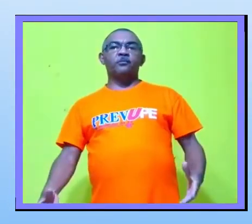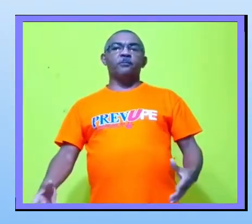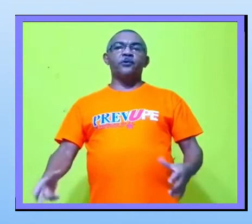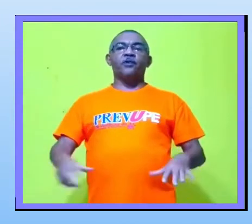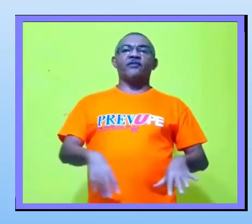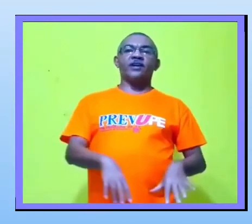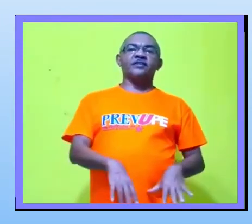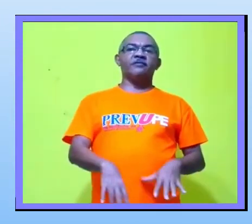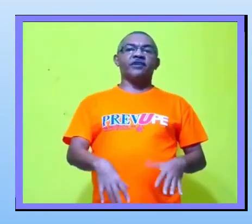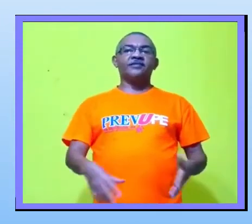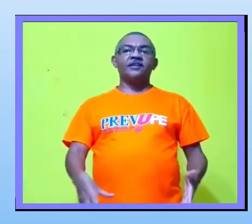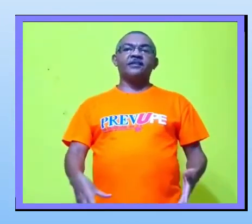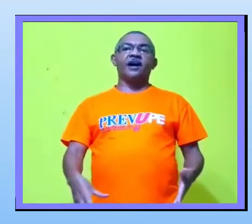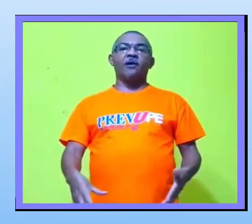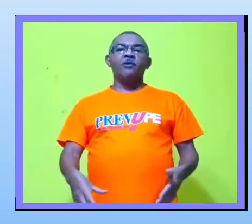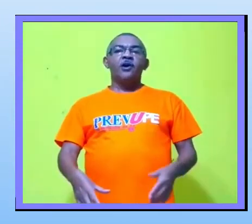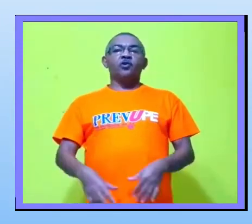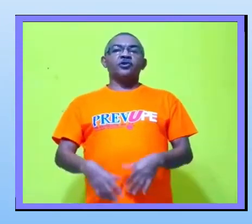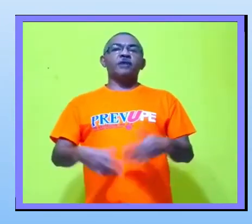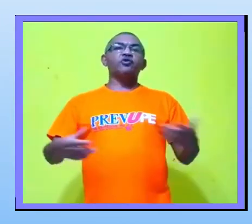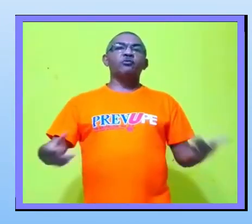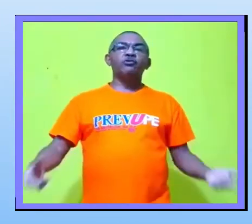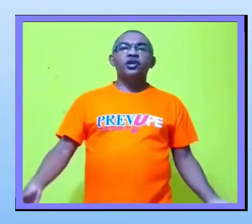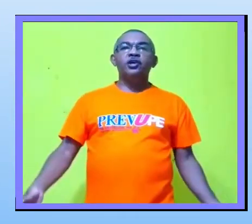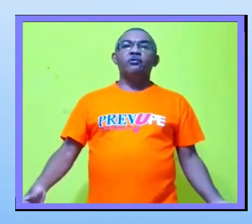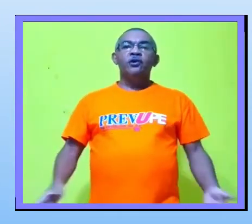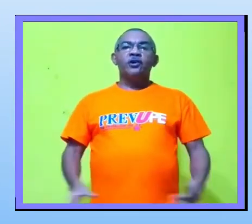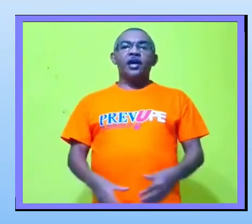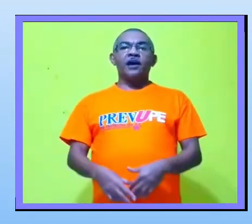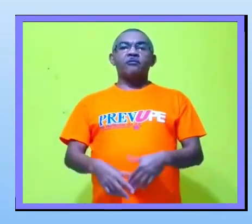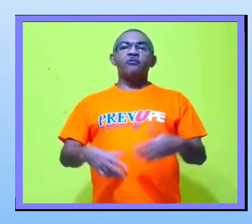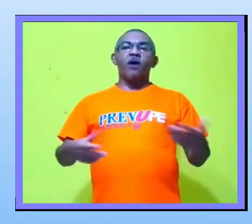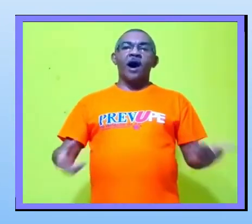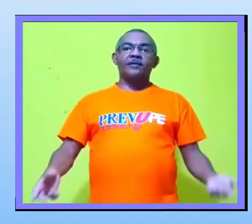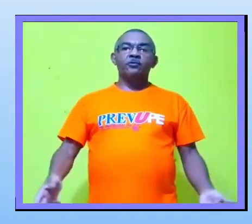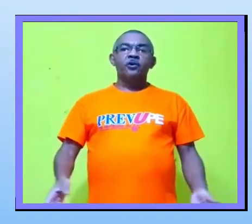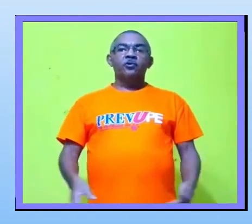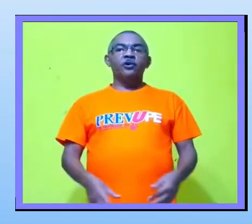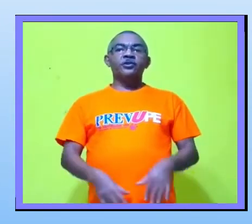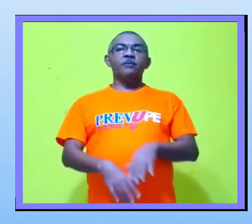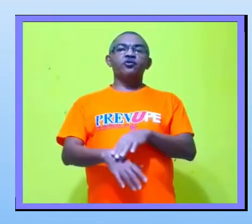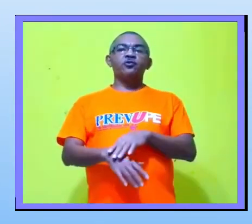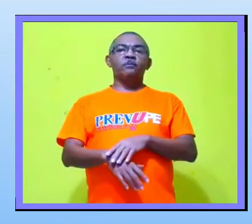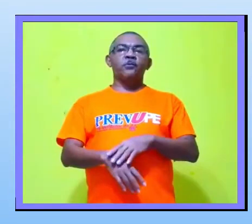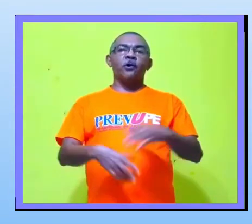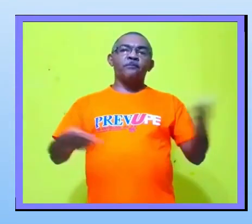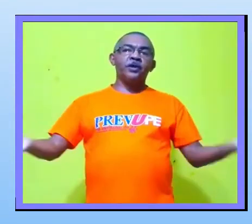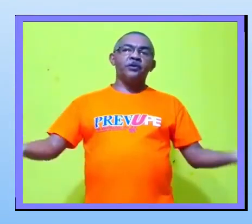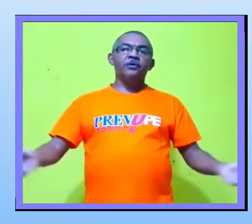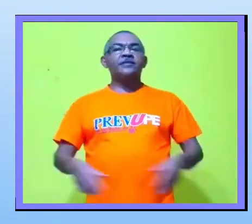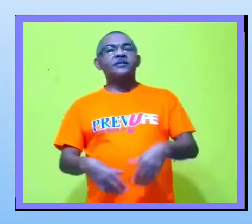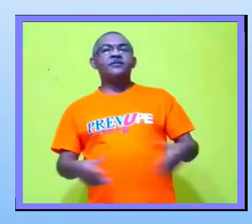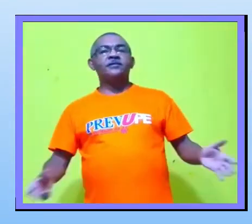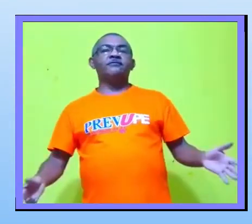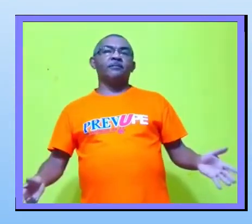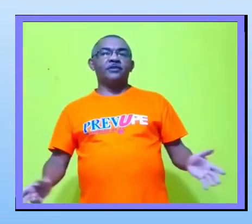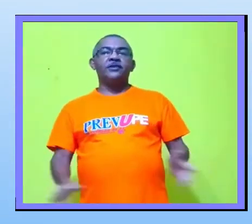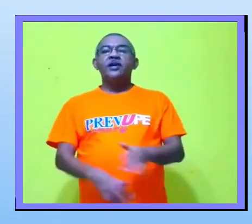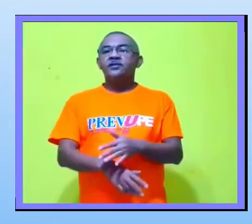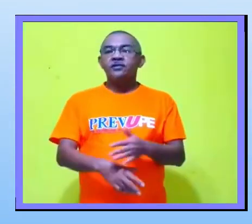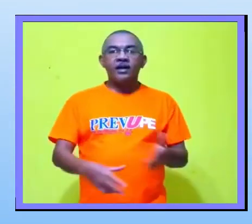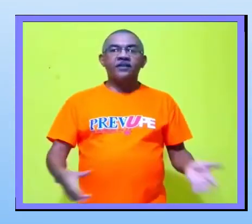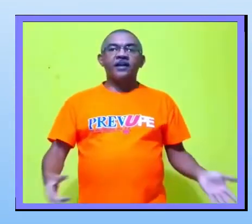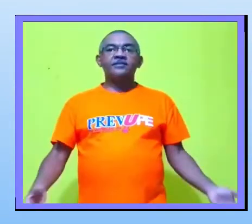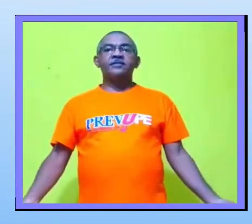o isopropil, que a valência livre é central. Nós temos o butil, que é com 4. Nós temos o propil e assim